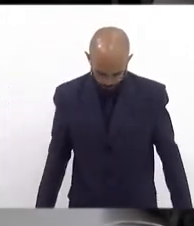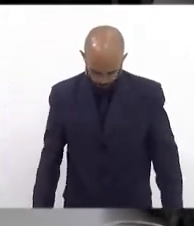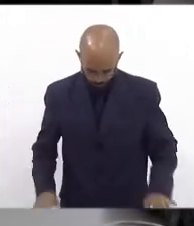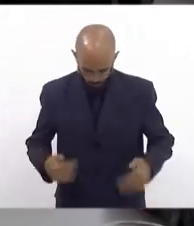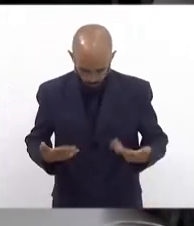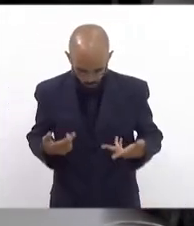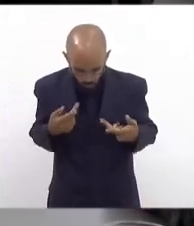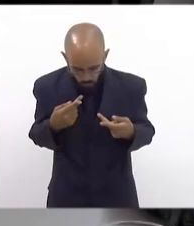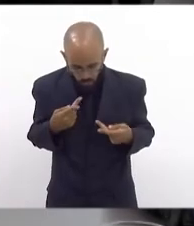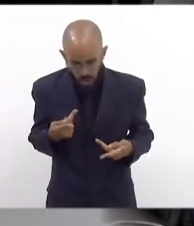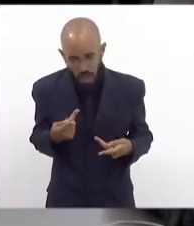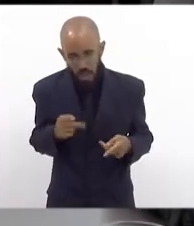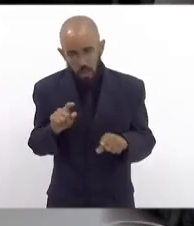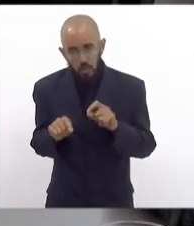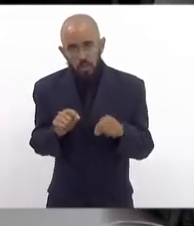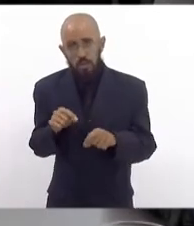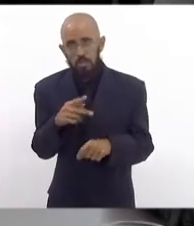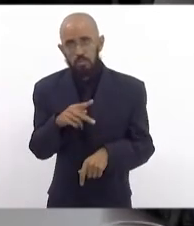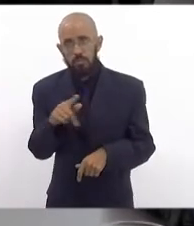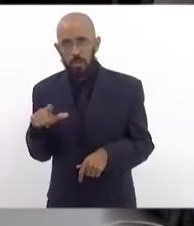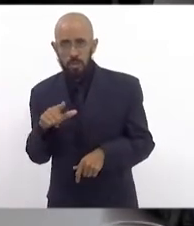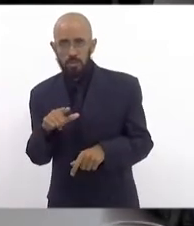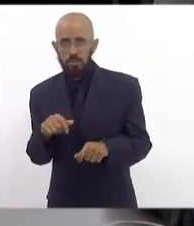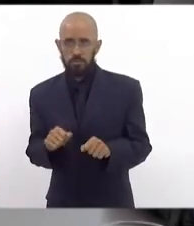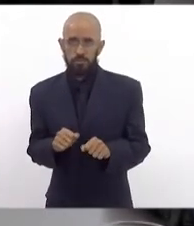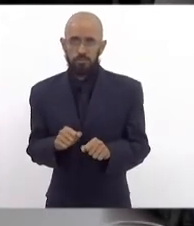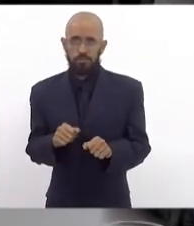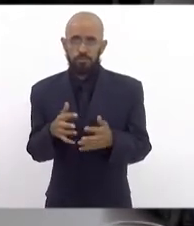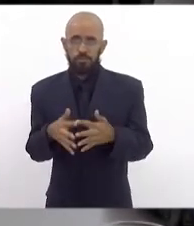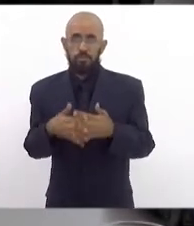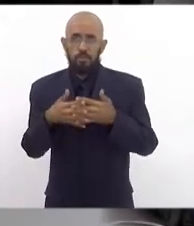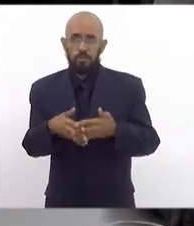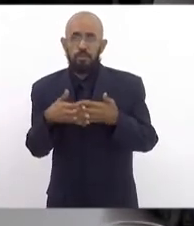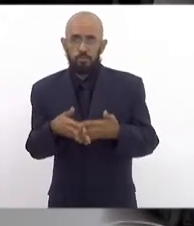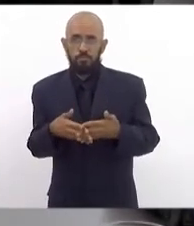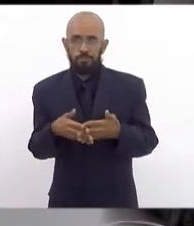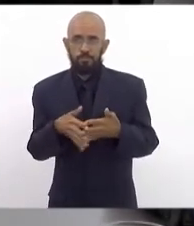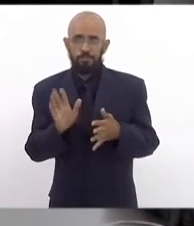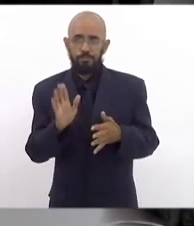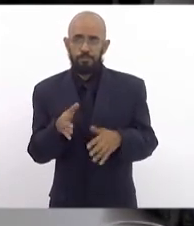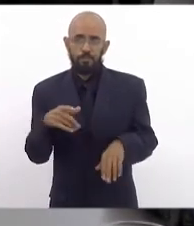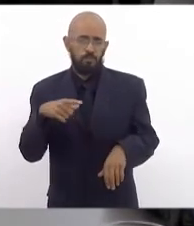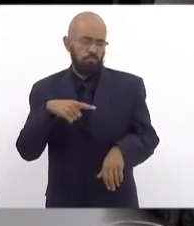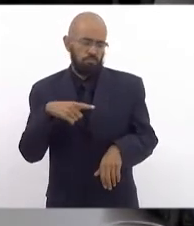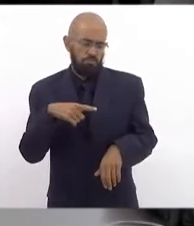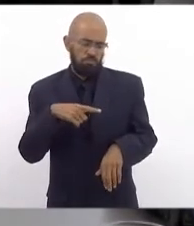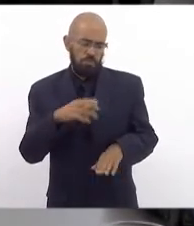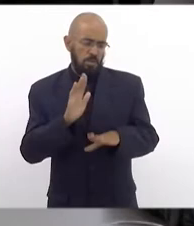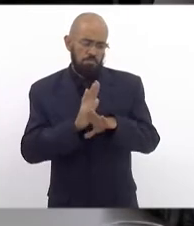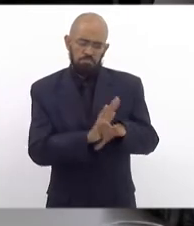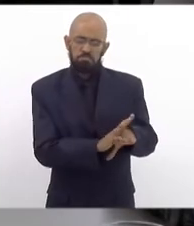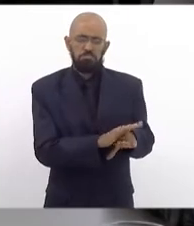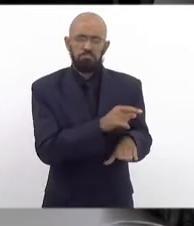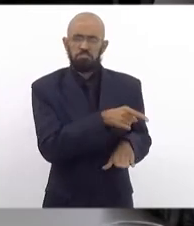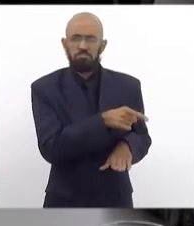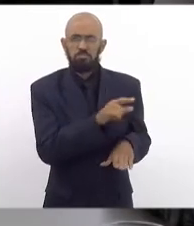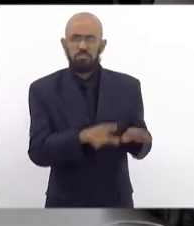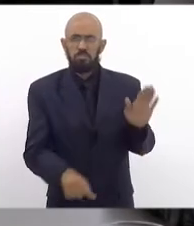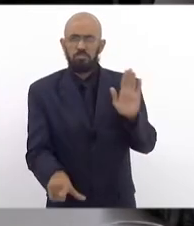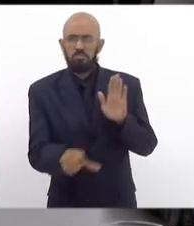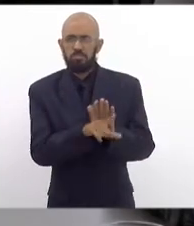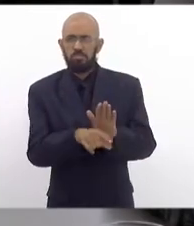falando dos projetos específico a a cidade de Petrópolis já está contemplada a lei contempla